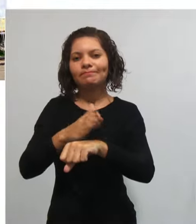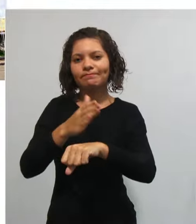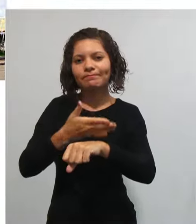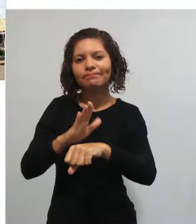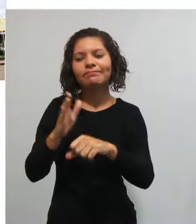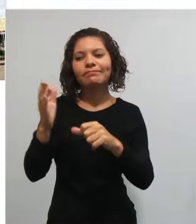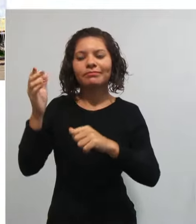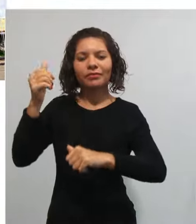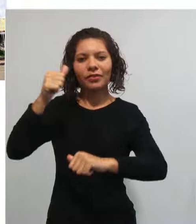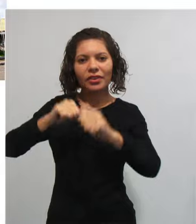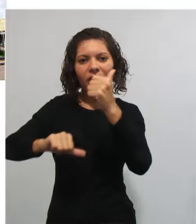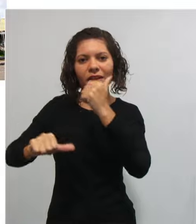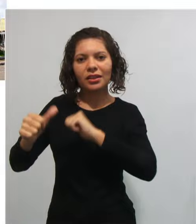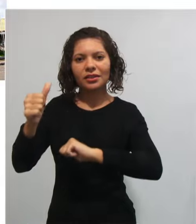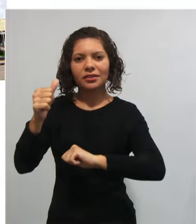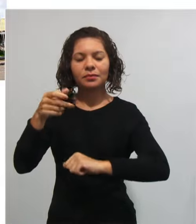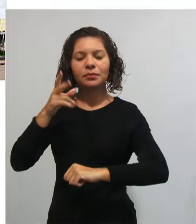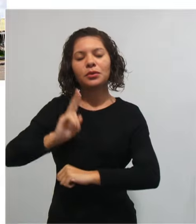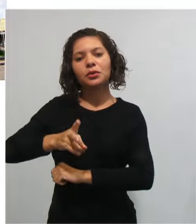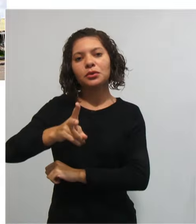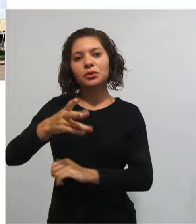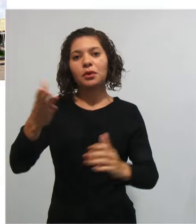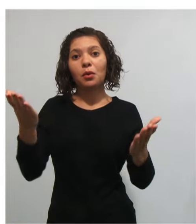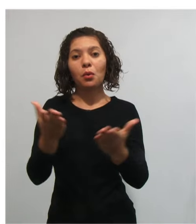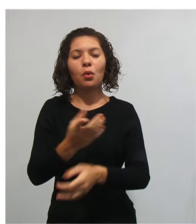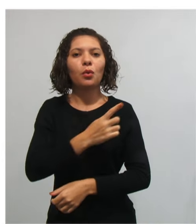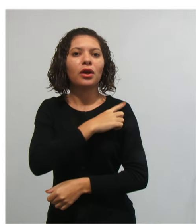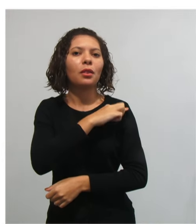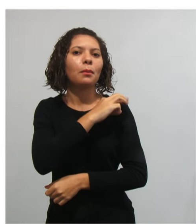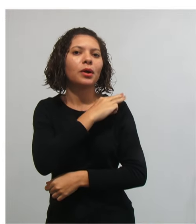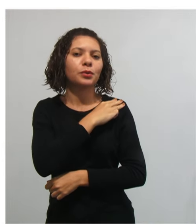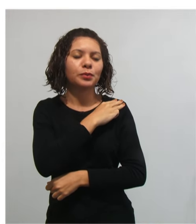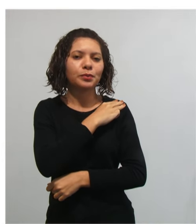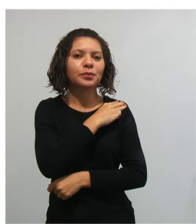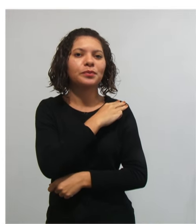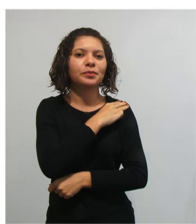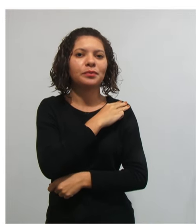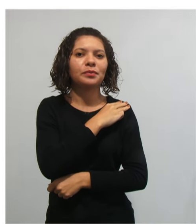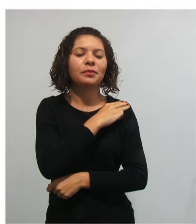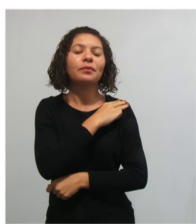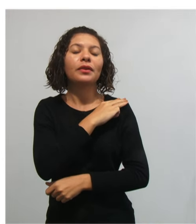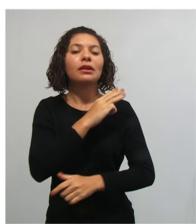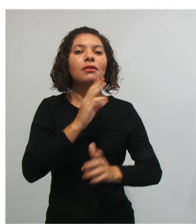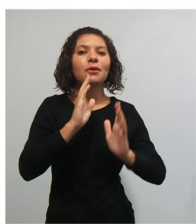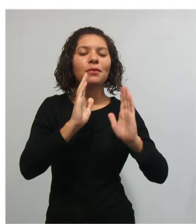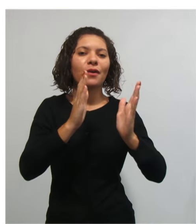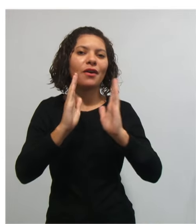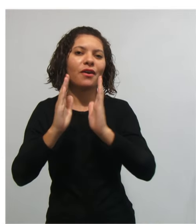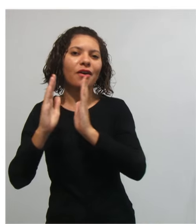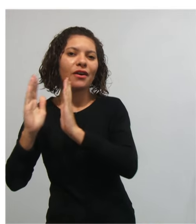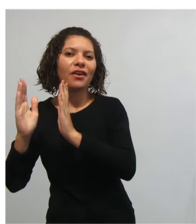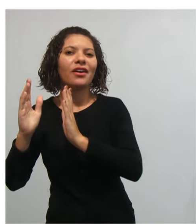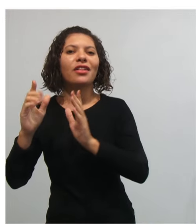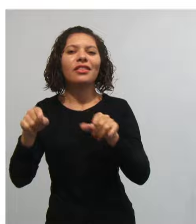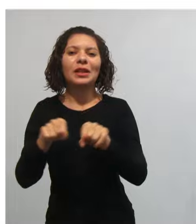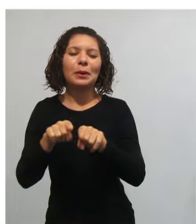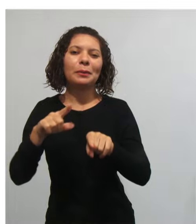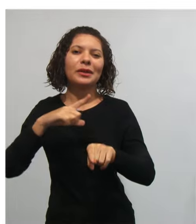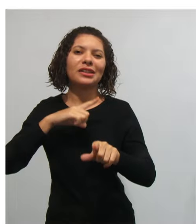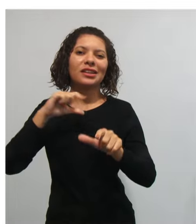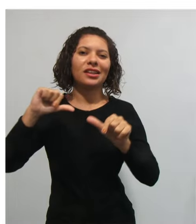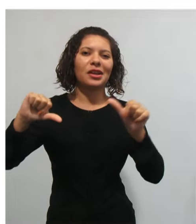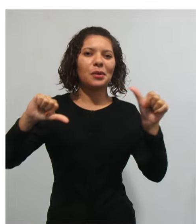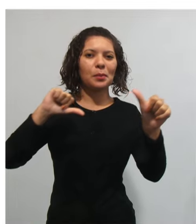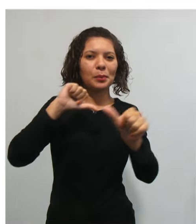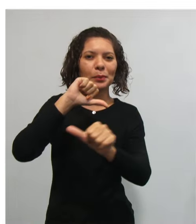uma prática voltada a exames então continuando aqui vamos falar agora do ensino médio aqui no